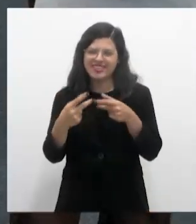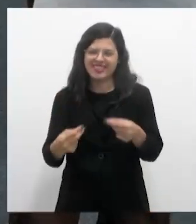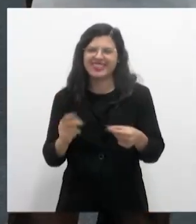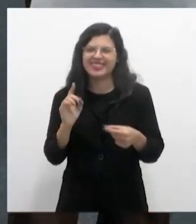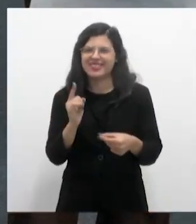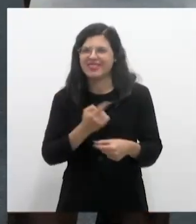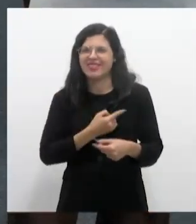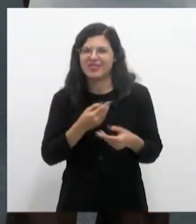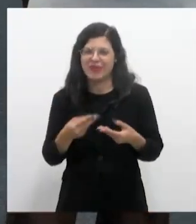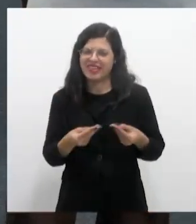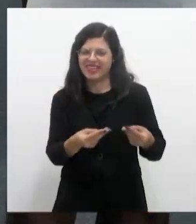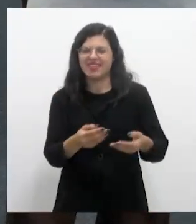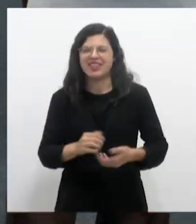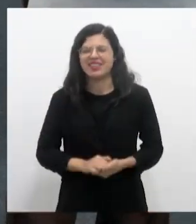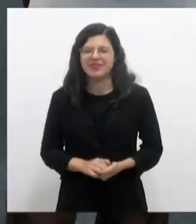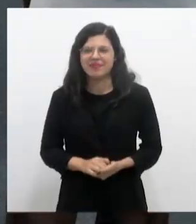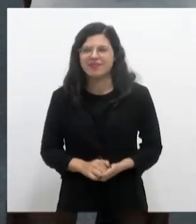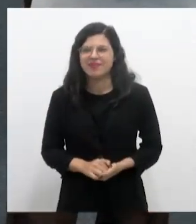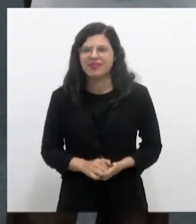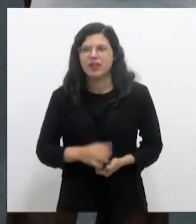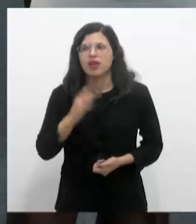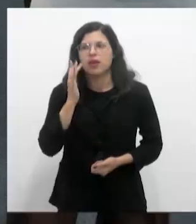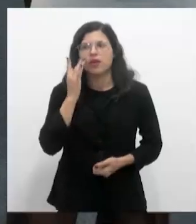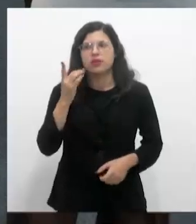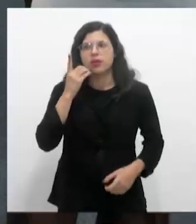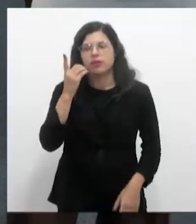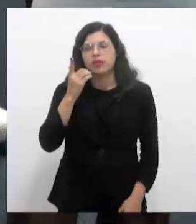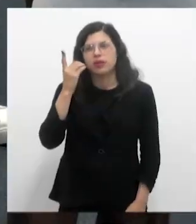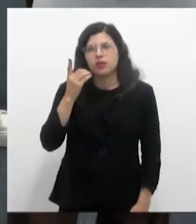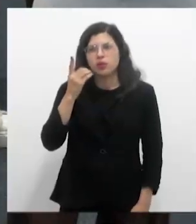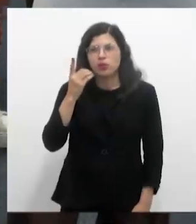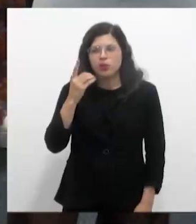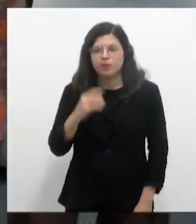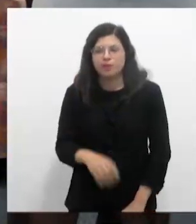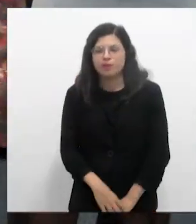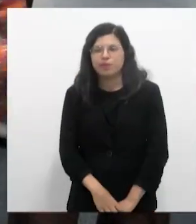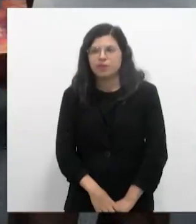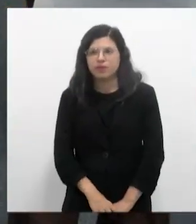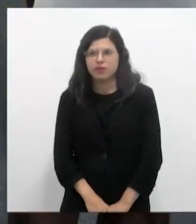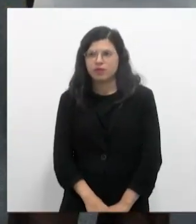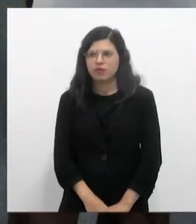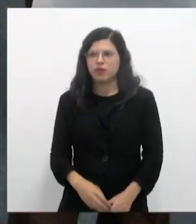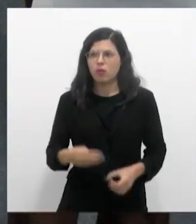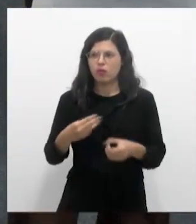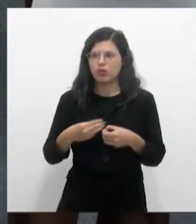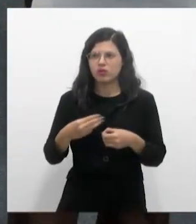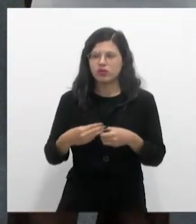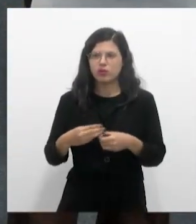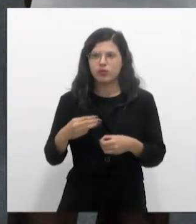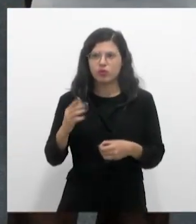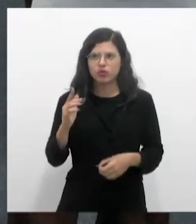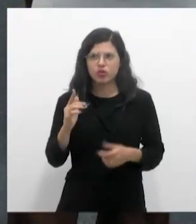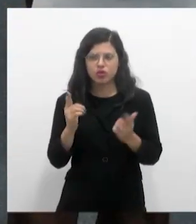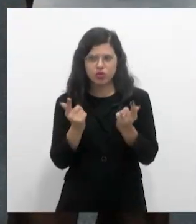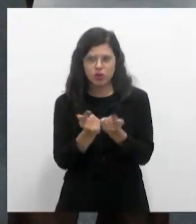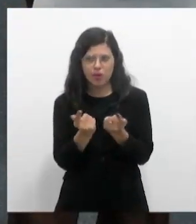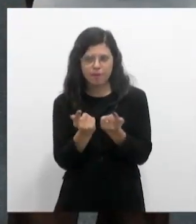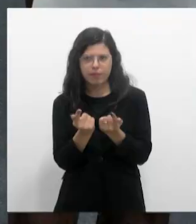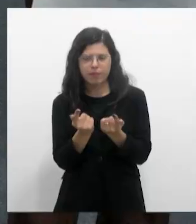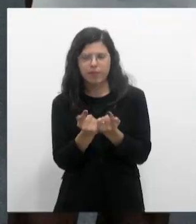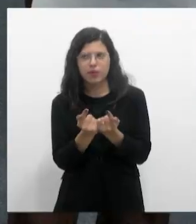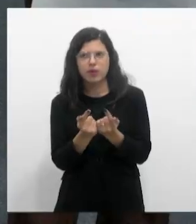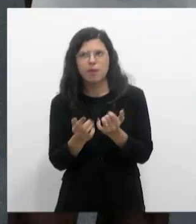nós. Agora, eu só acho, deputado Delaroli, que já que o município de Iguapi é um